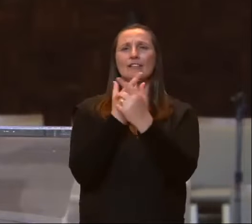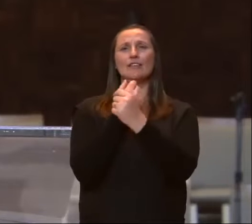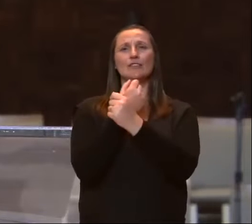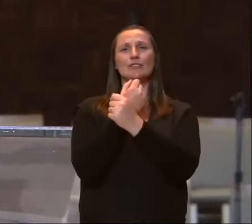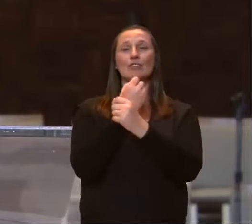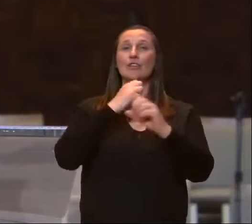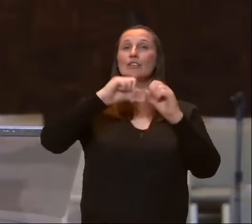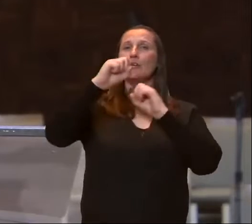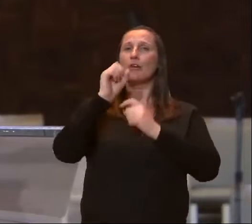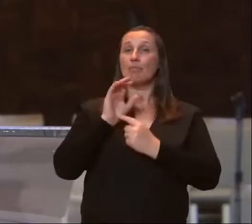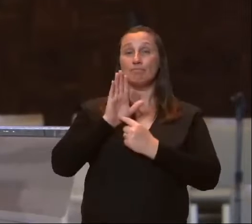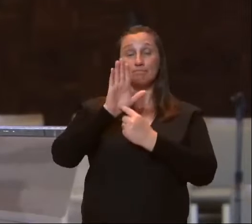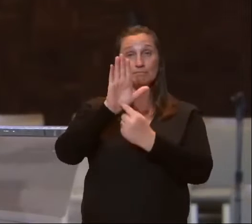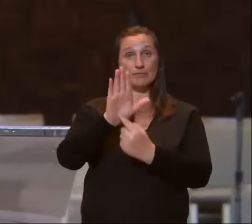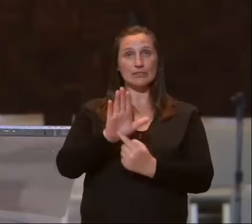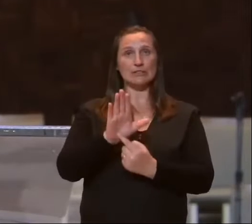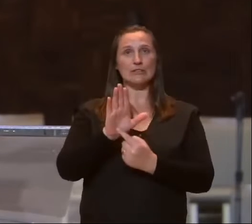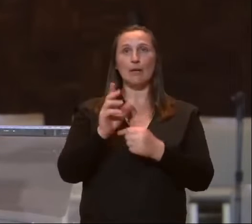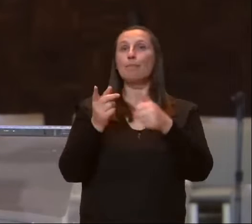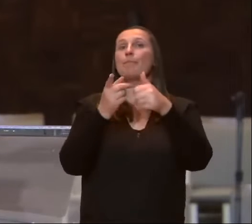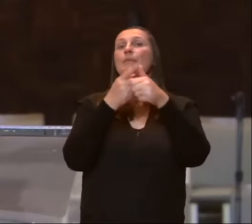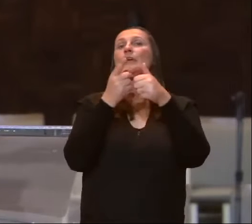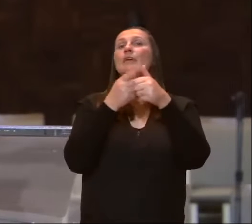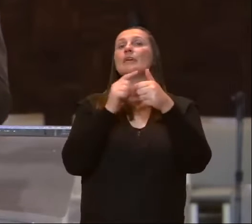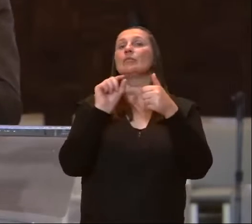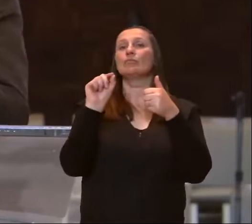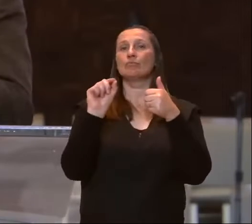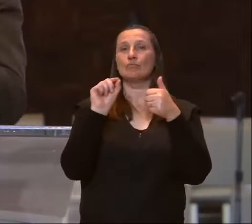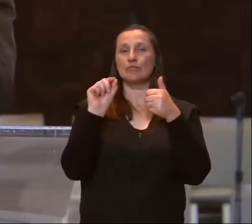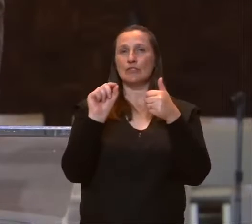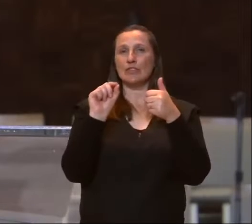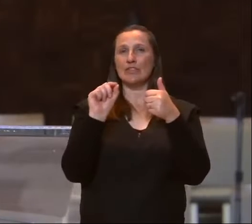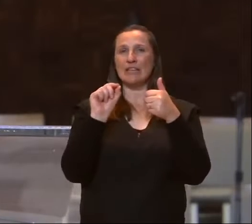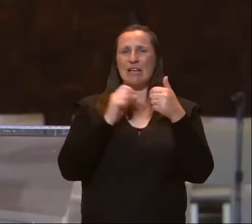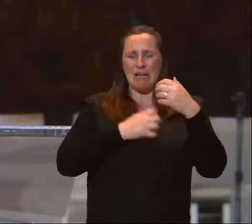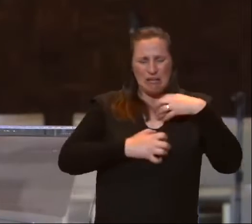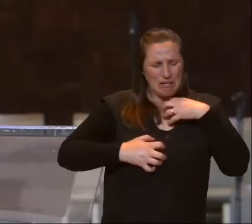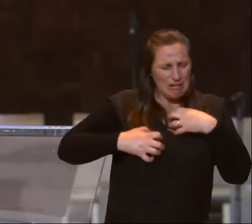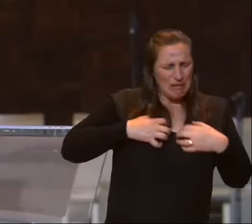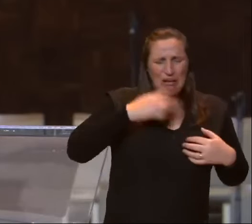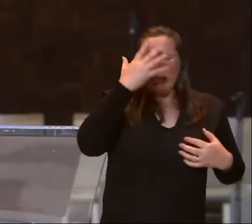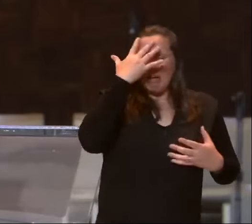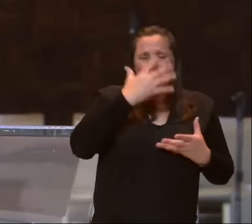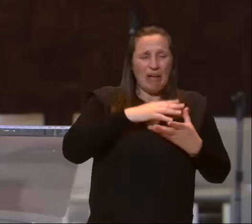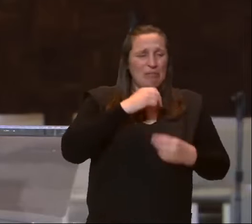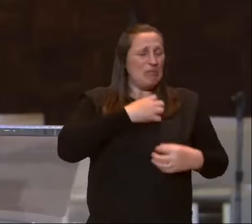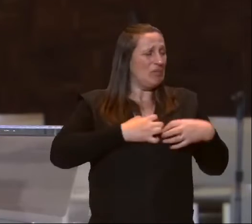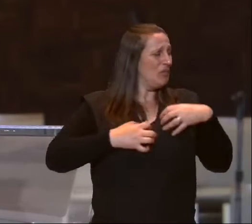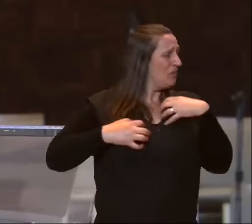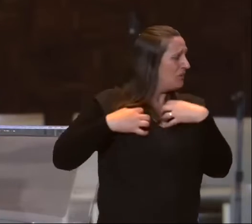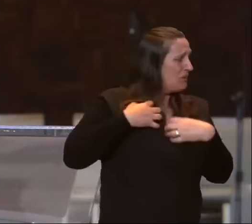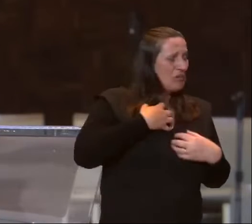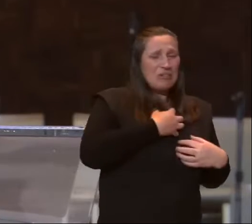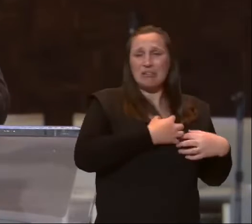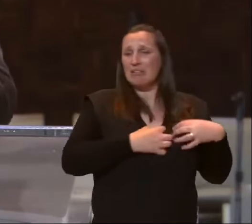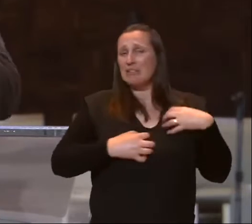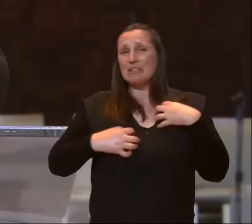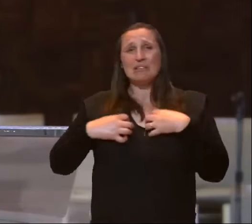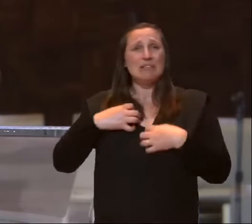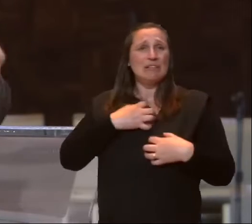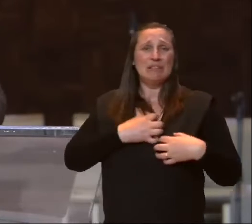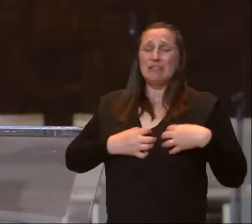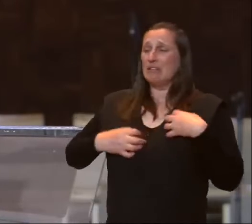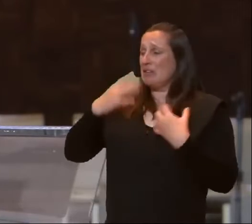vai apresentar, no primeiro momento, a aflição da alma. Por quê? Ó alma, você